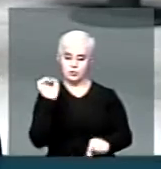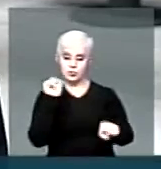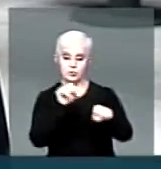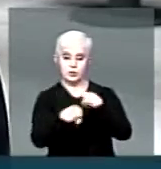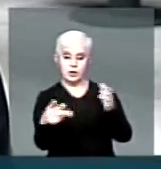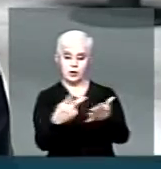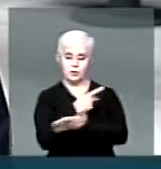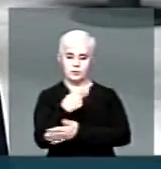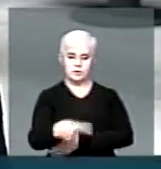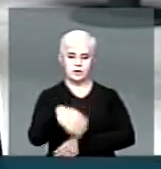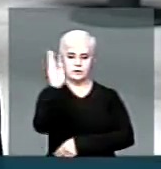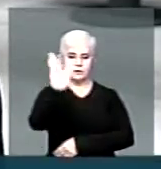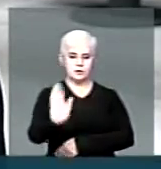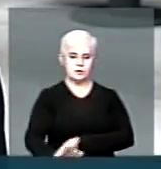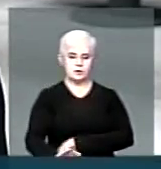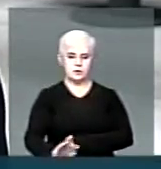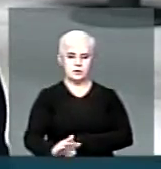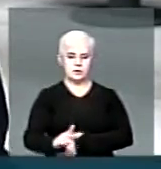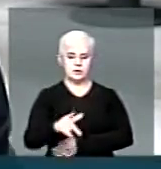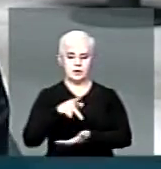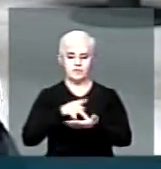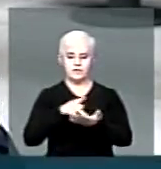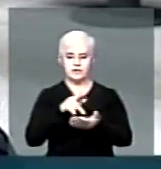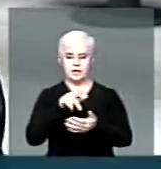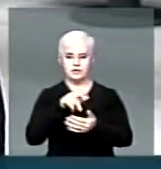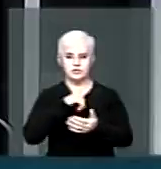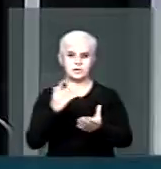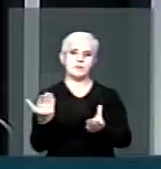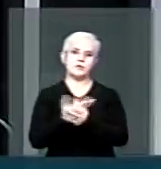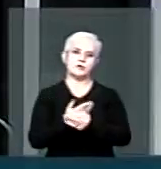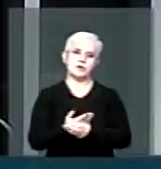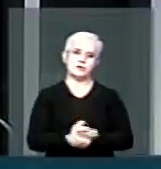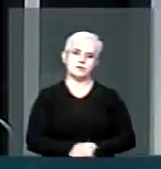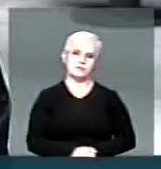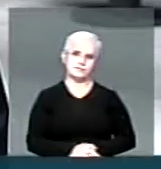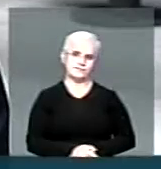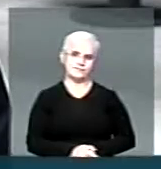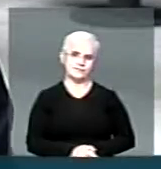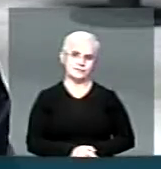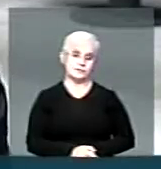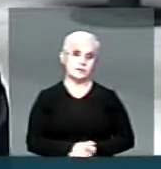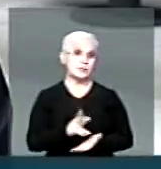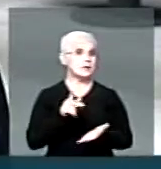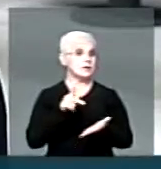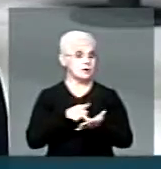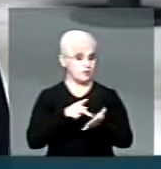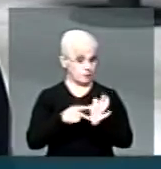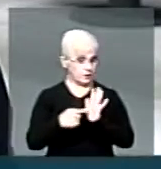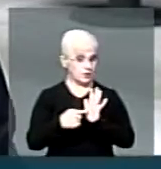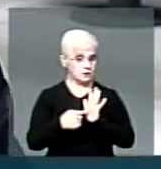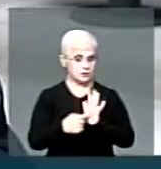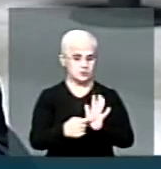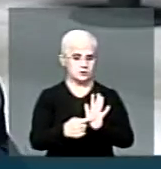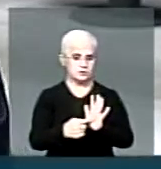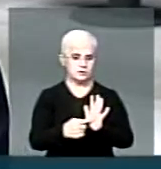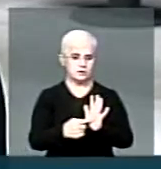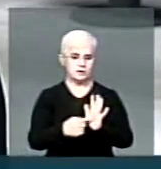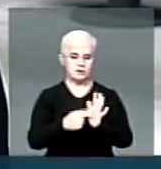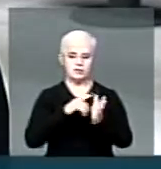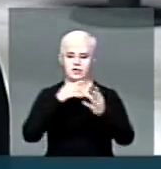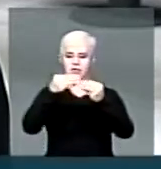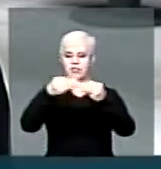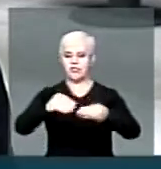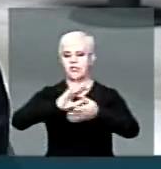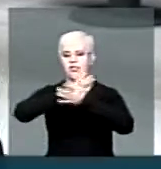ocorridos no Brasil se transformam em processo, a realidade se encarregou de desmanchar essa